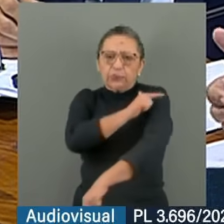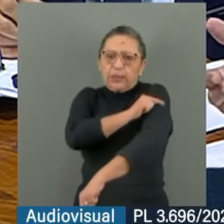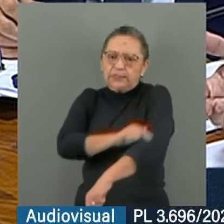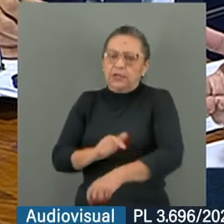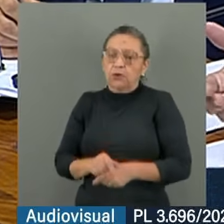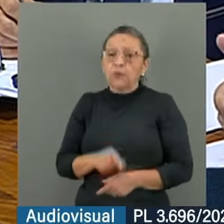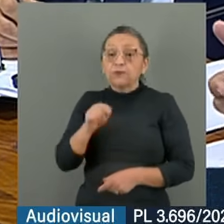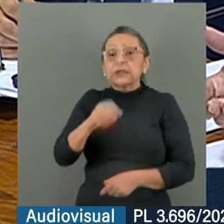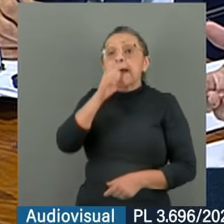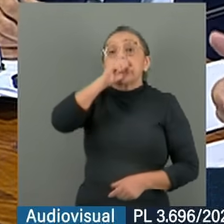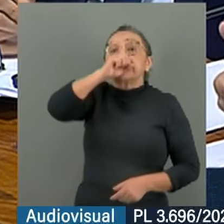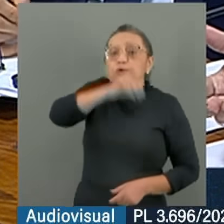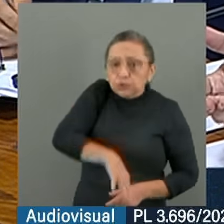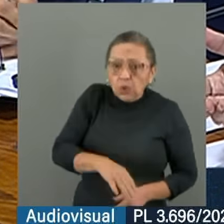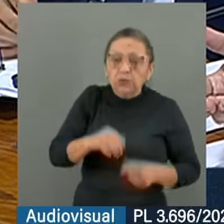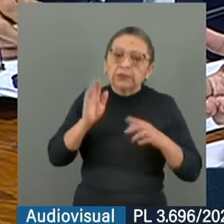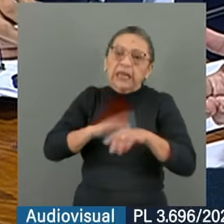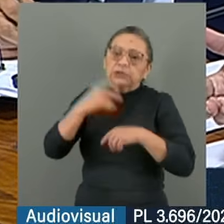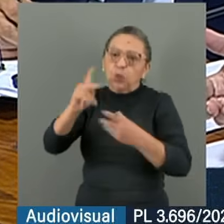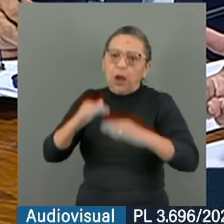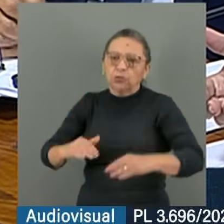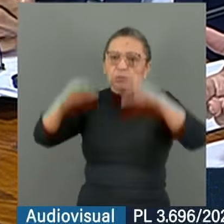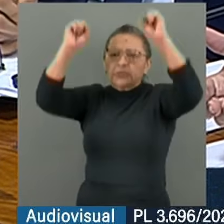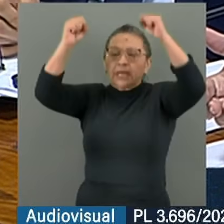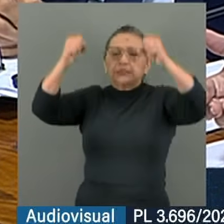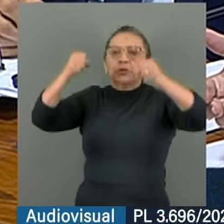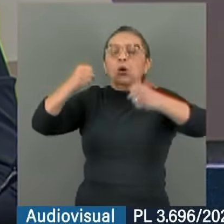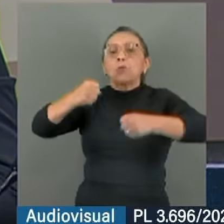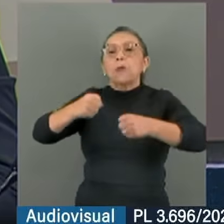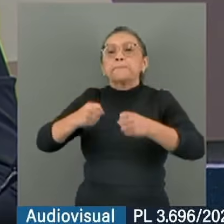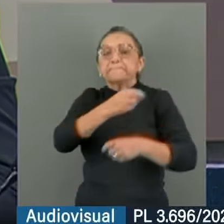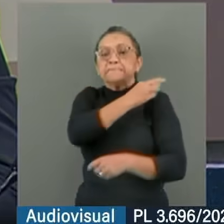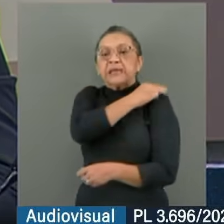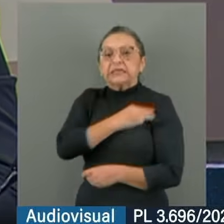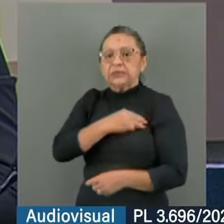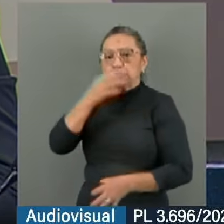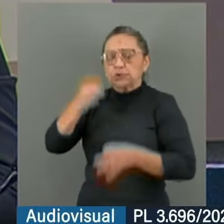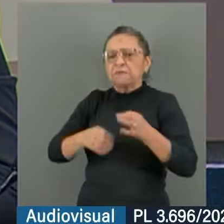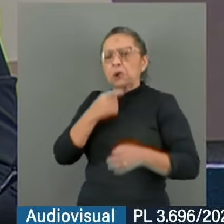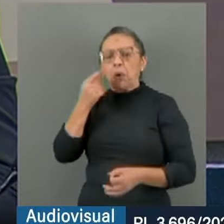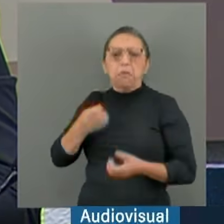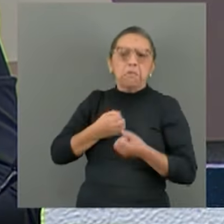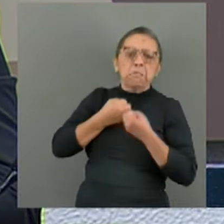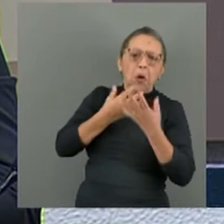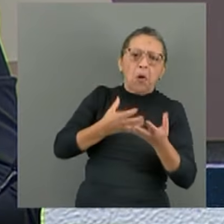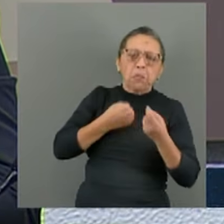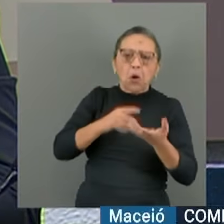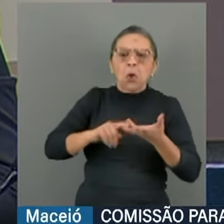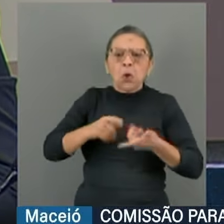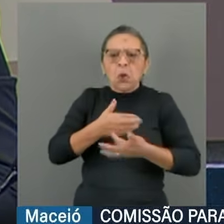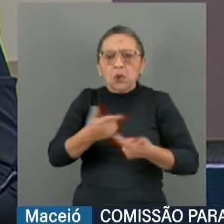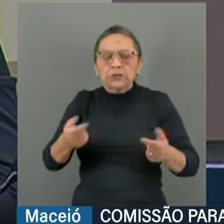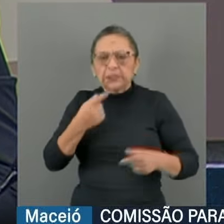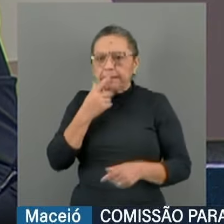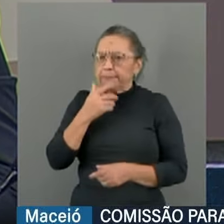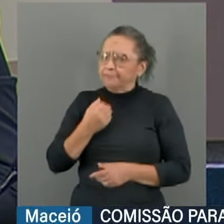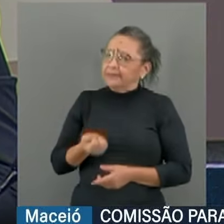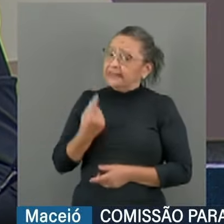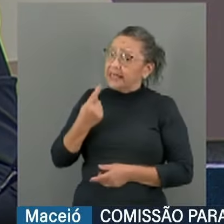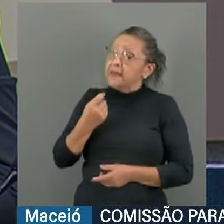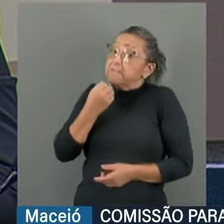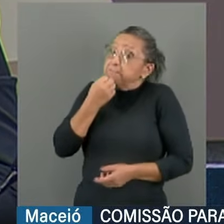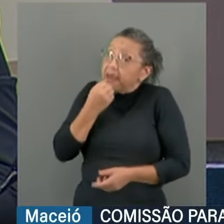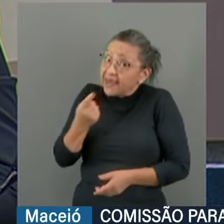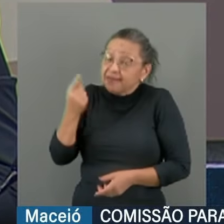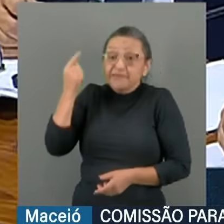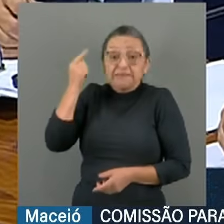Vossa Excelência abusou da autoridade que Vossa Excelência tem como ministro da Justiça, fazendo declarações que, por mais bem-intencionadas que elas